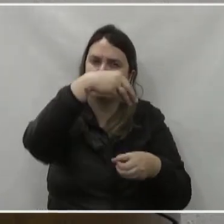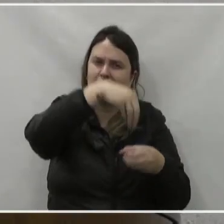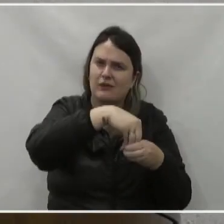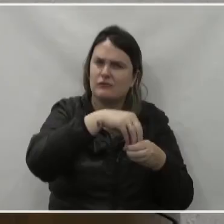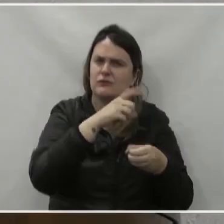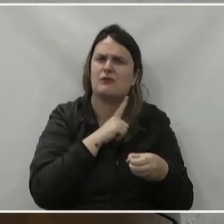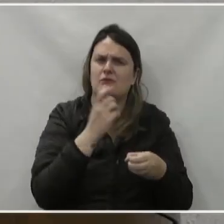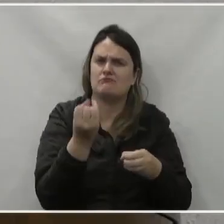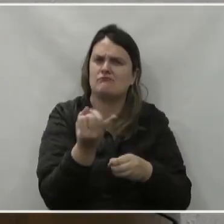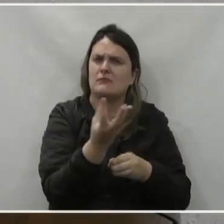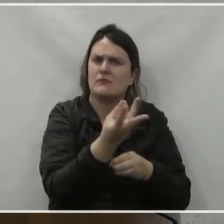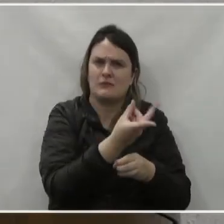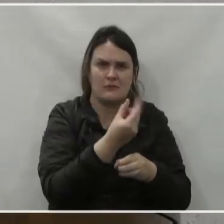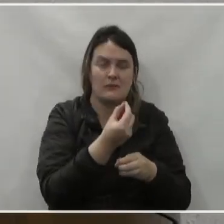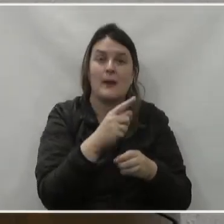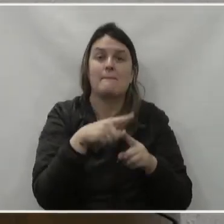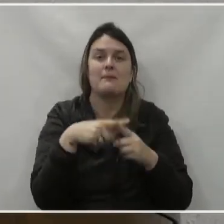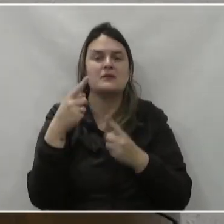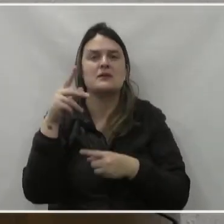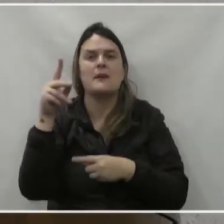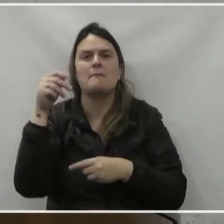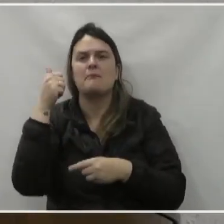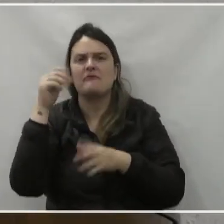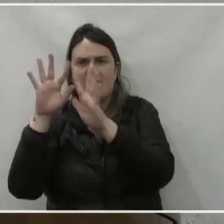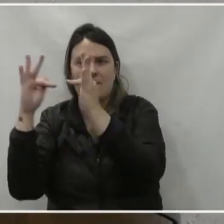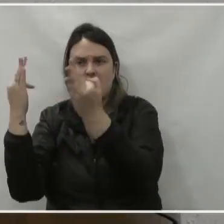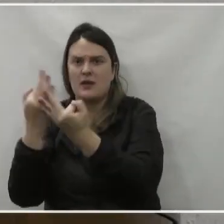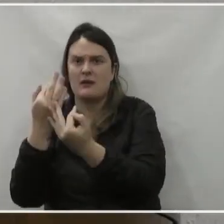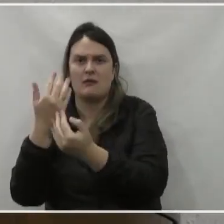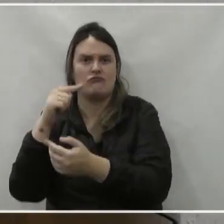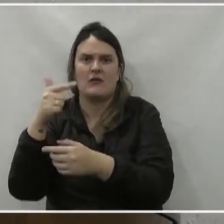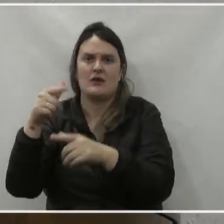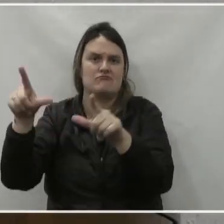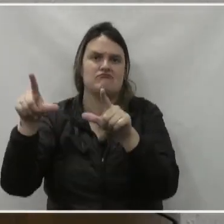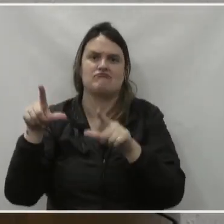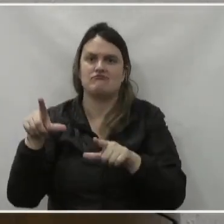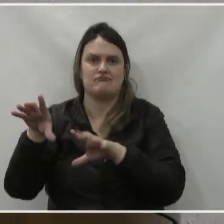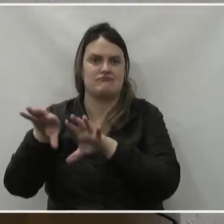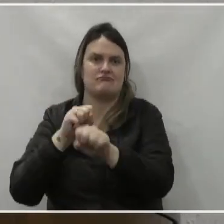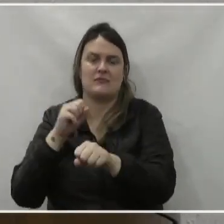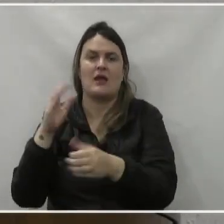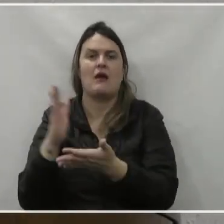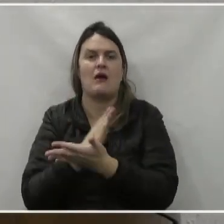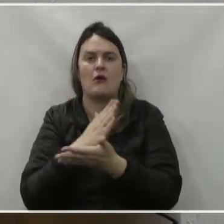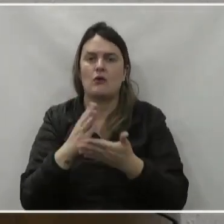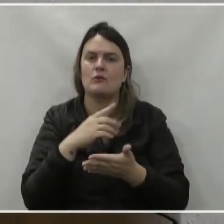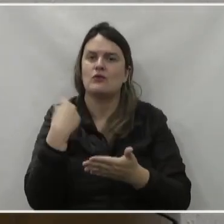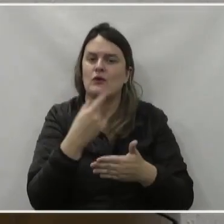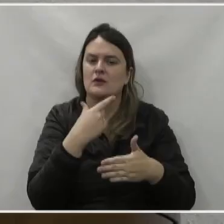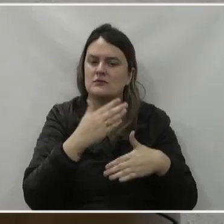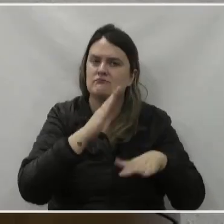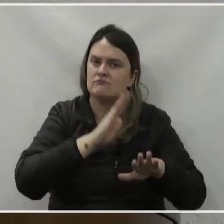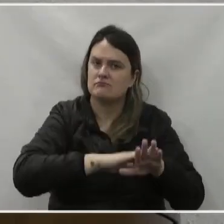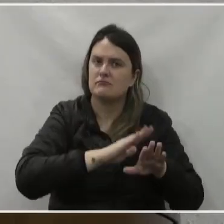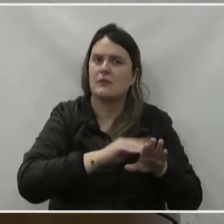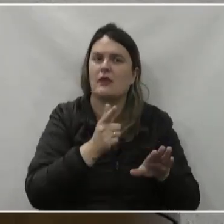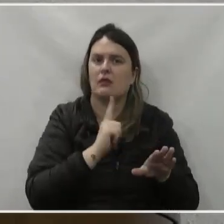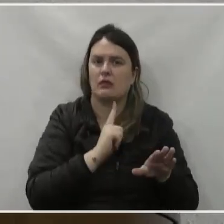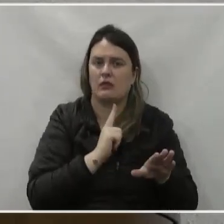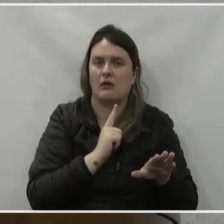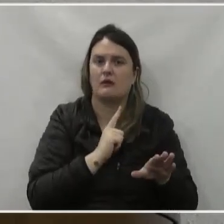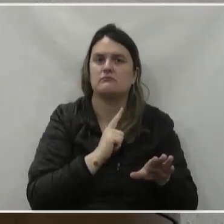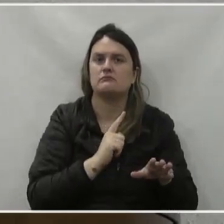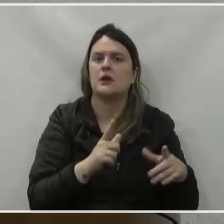só, mas para os quais não tiramos o diploma. Porém, algumas desenvolvemos com competência.